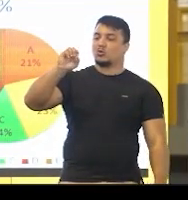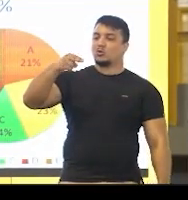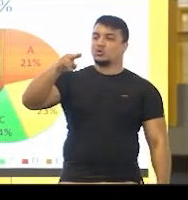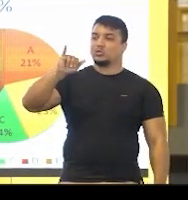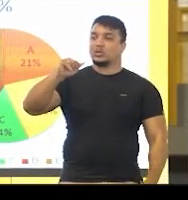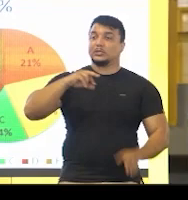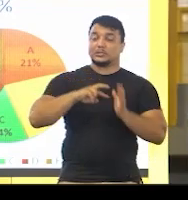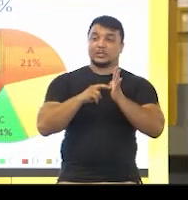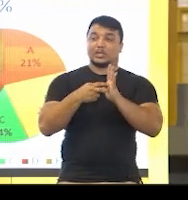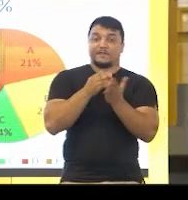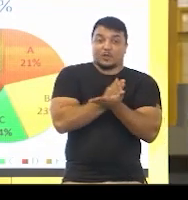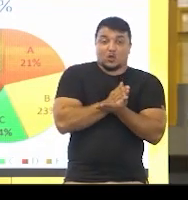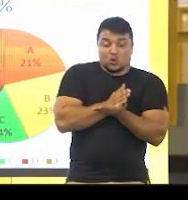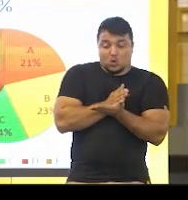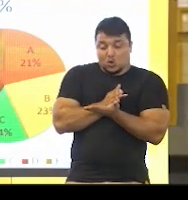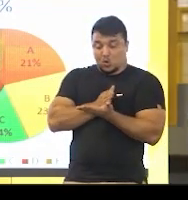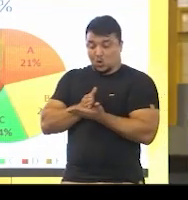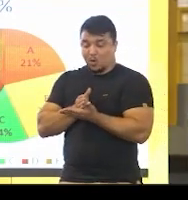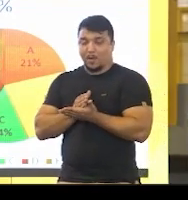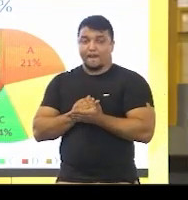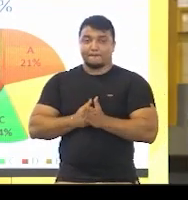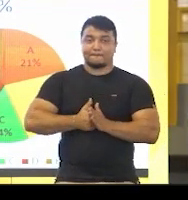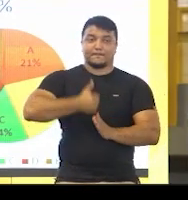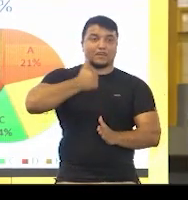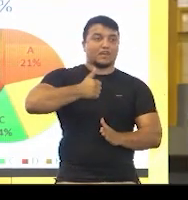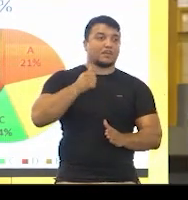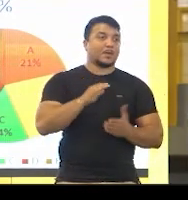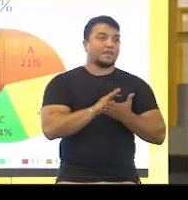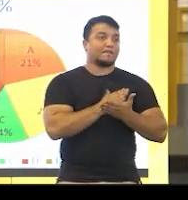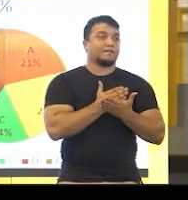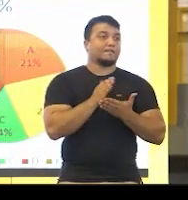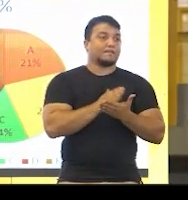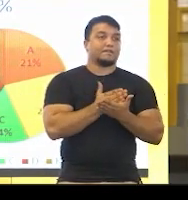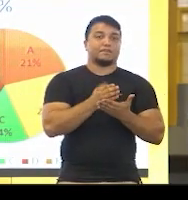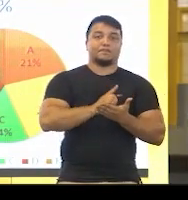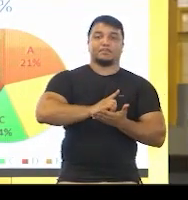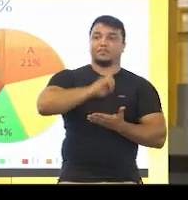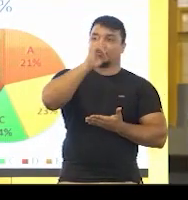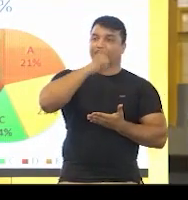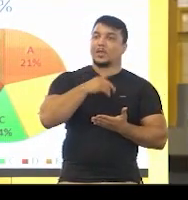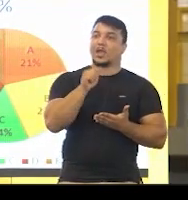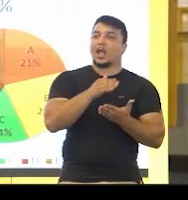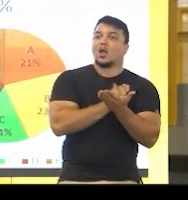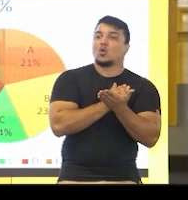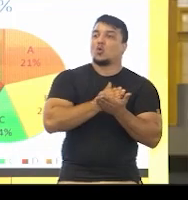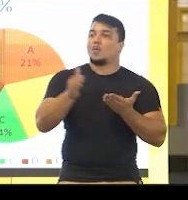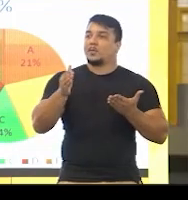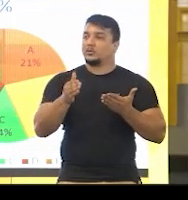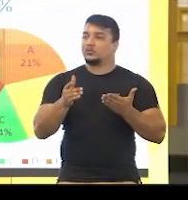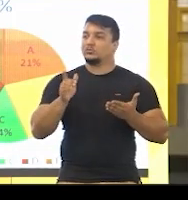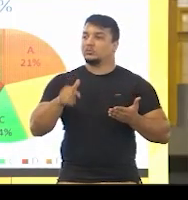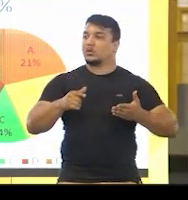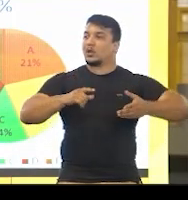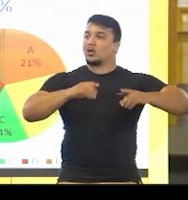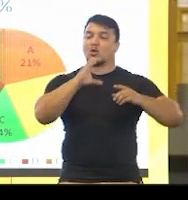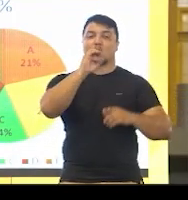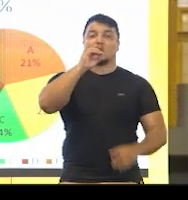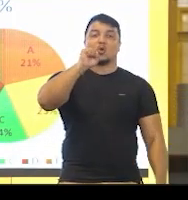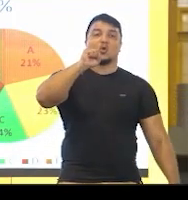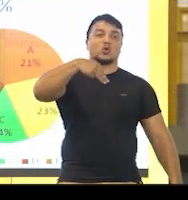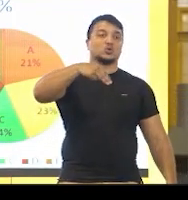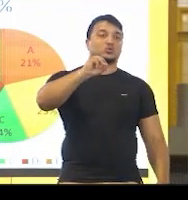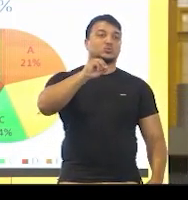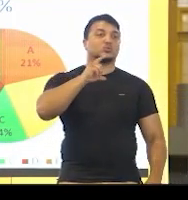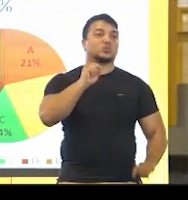de Gênesis, e Gênesis, primeiro livro da Bíblia, significa o quê? Origem do cosmo. E o que é o